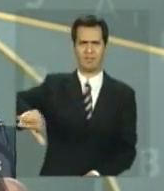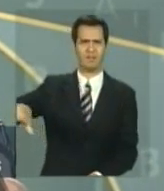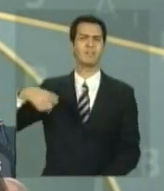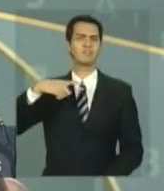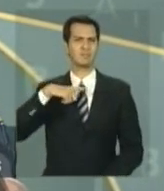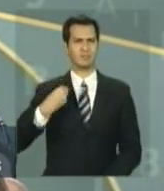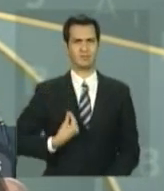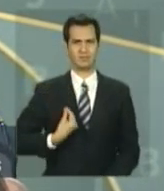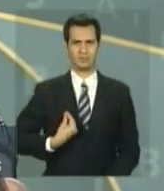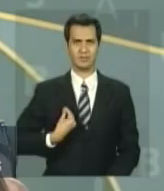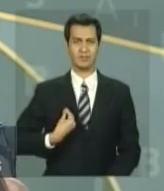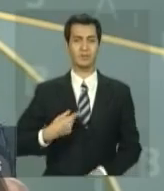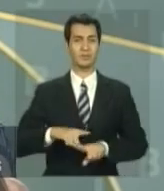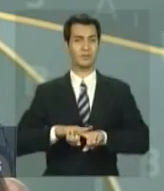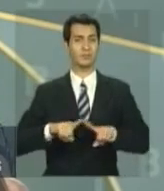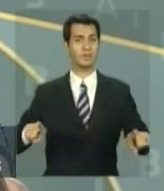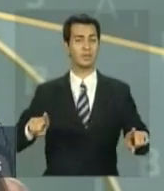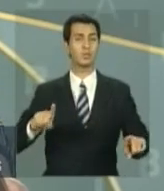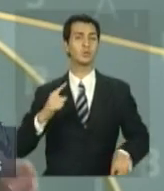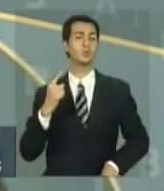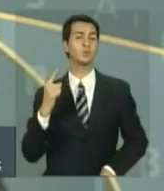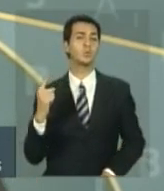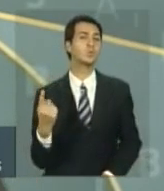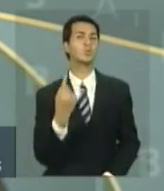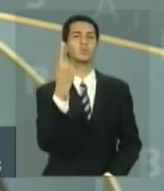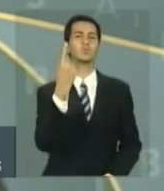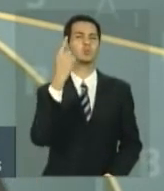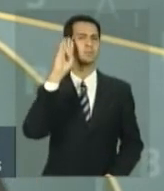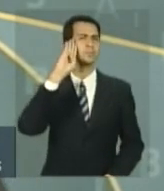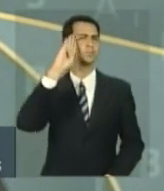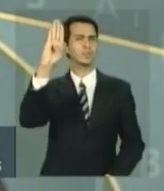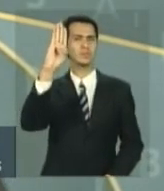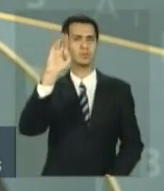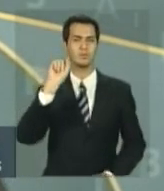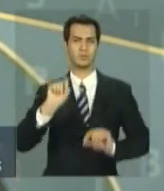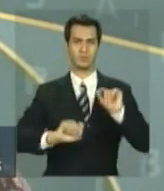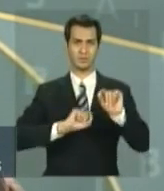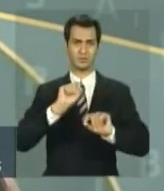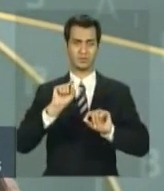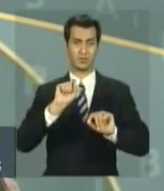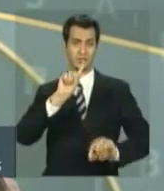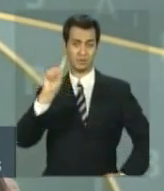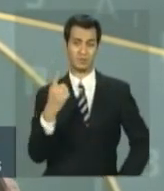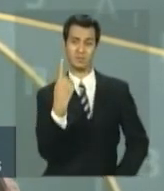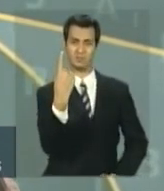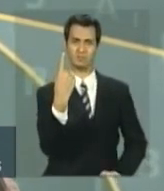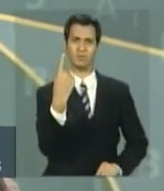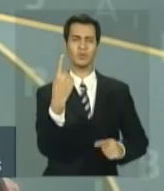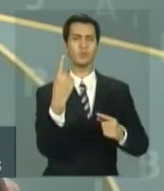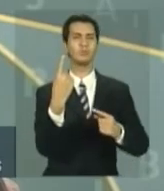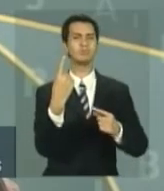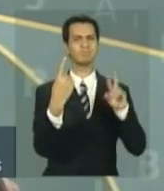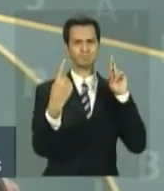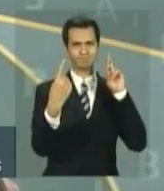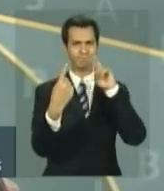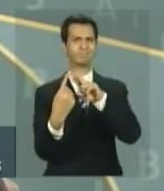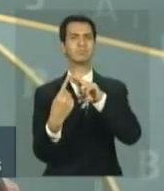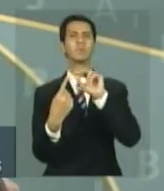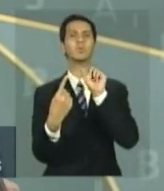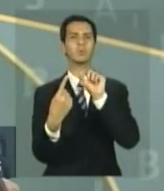porém, um ponto é aquele que tem de ser o que assegure